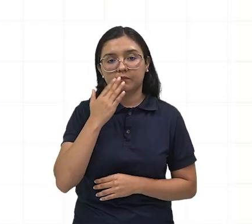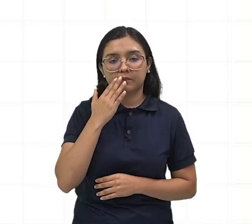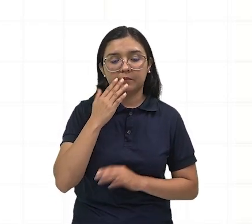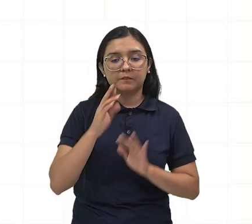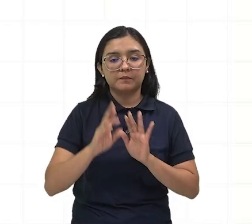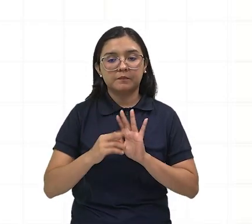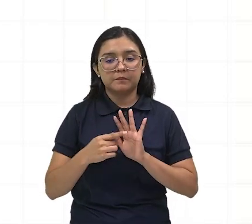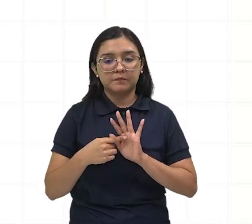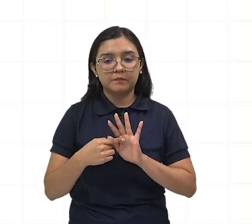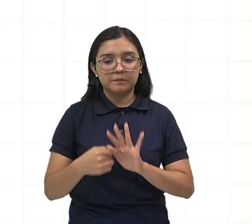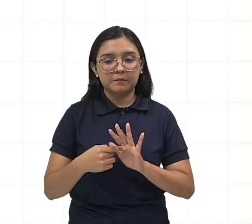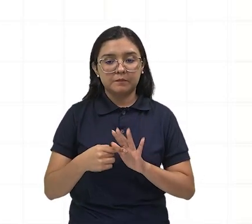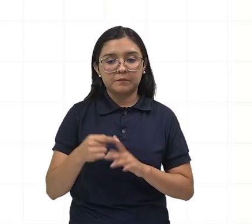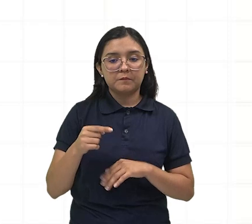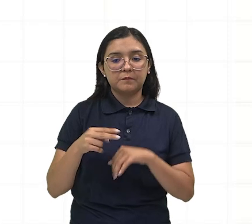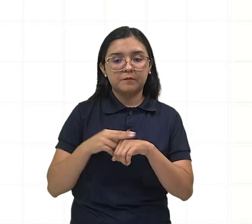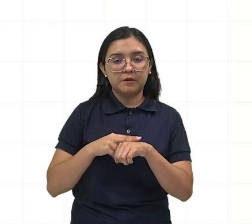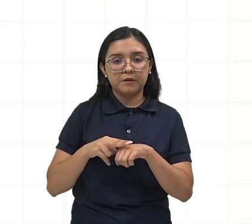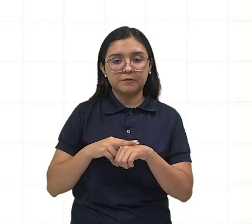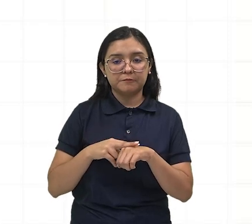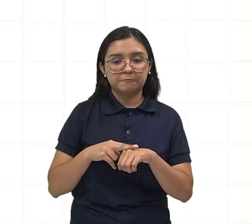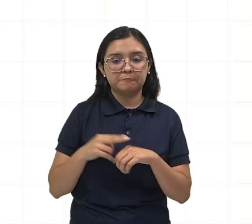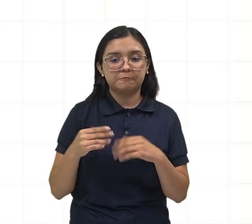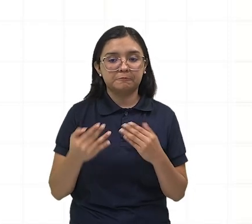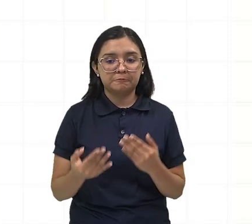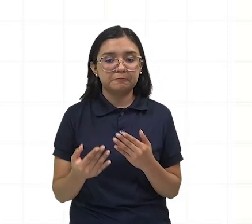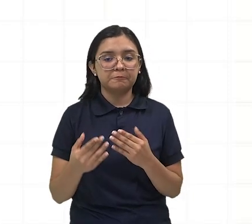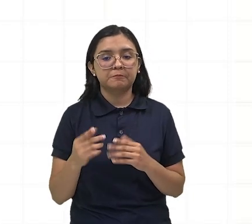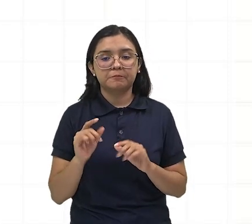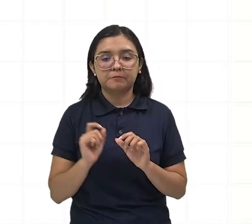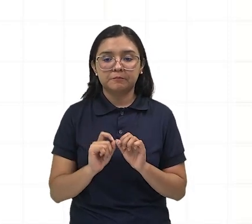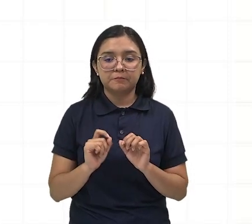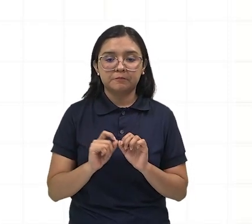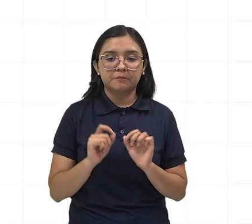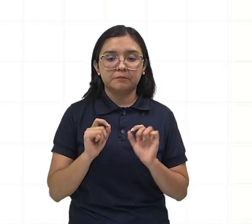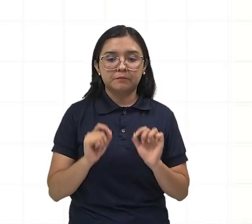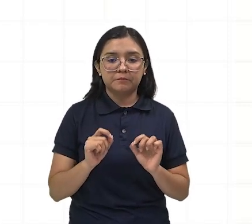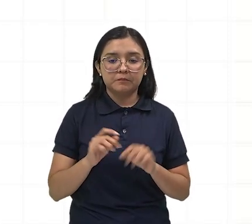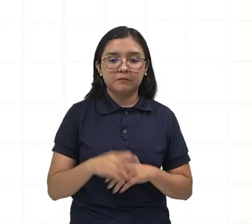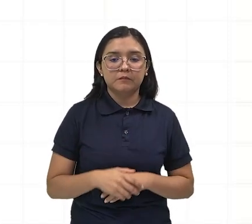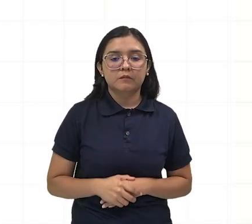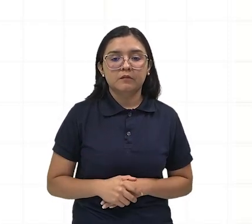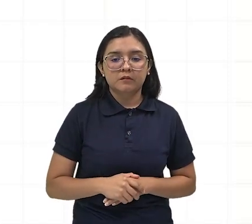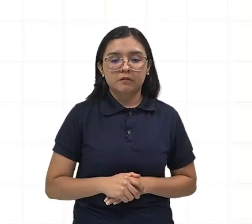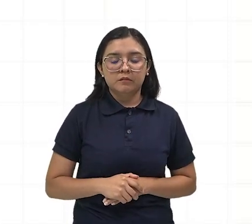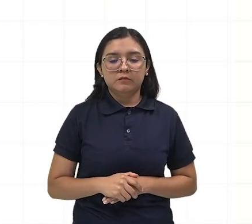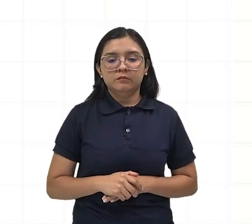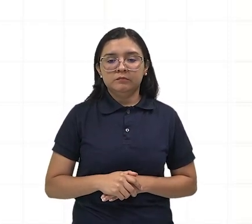de verde. Nós vamos pegar, então, de uma extremidade